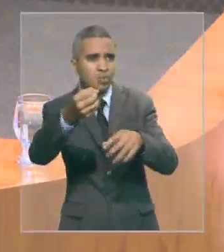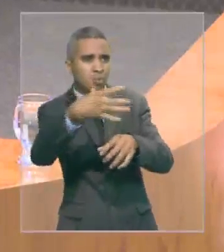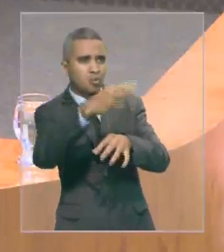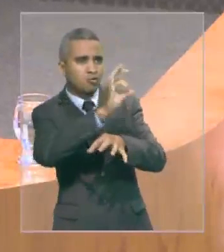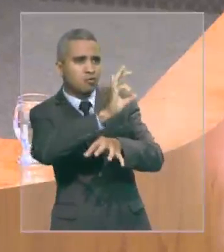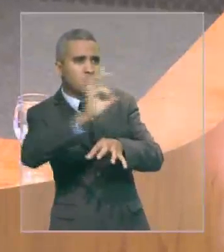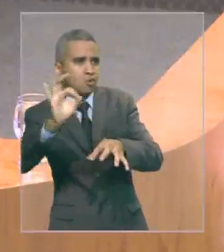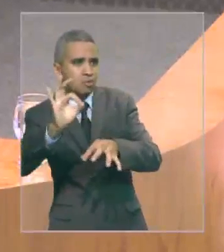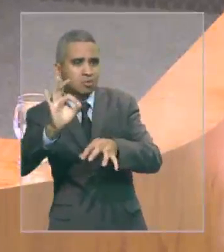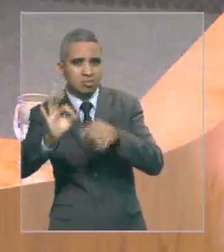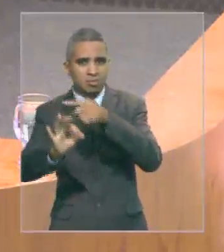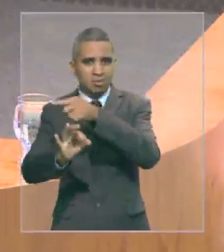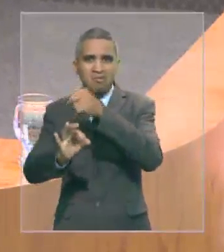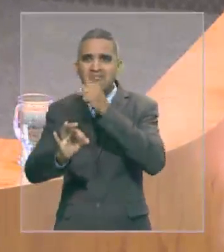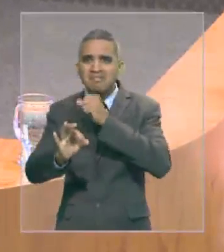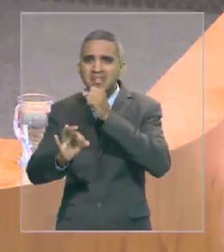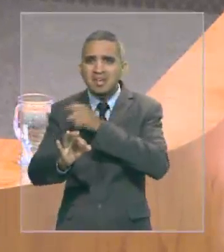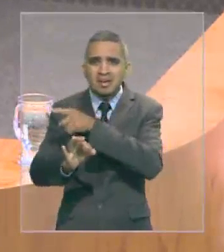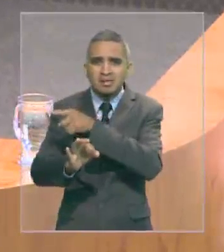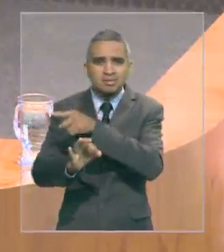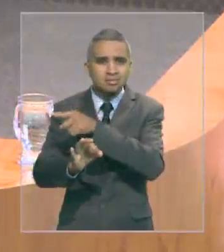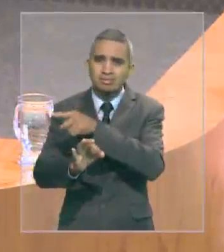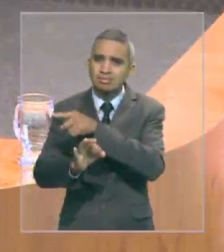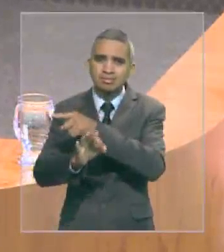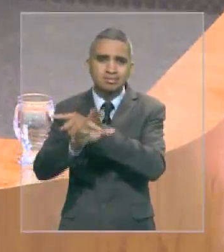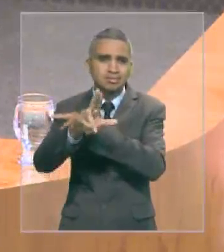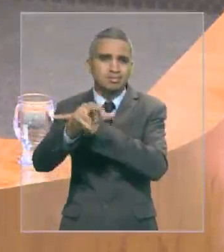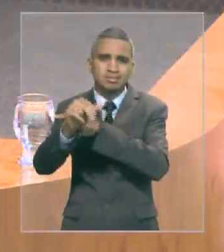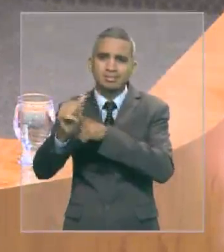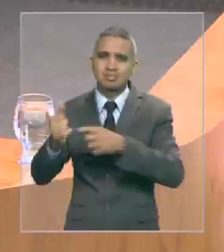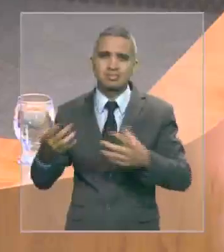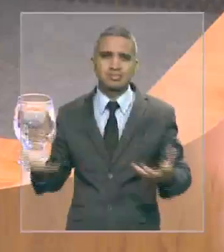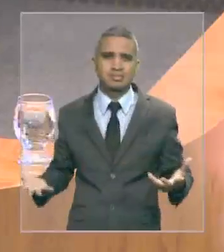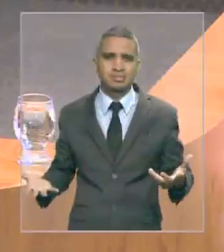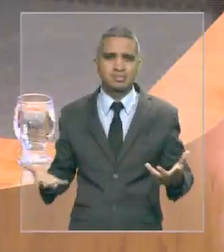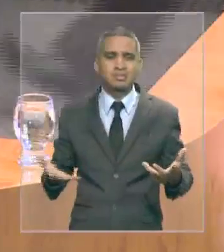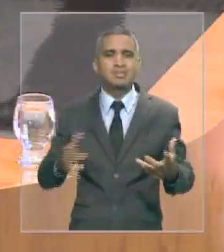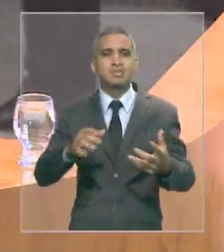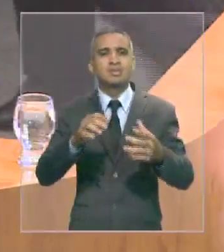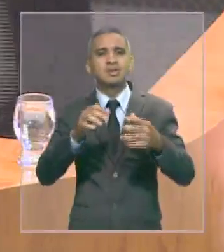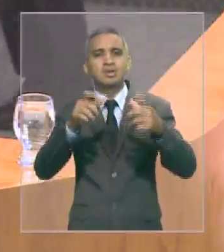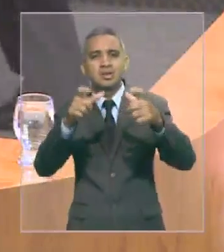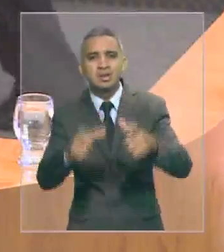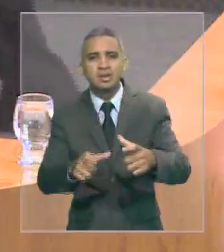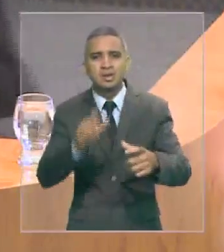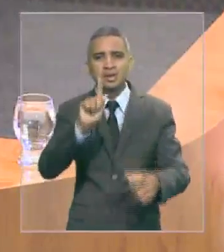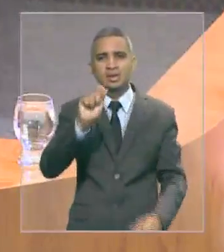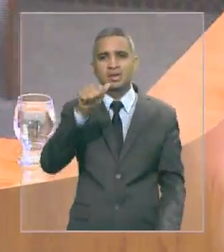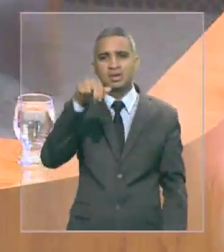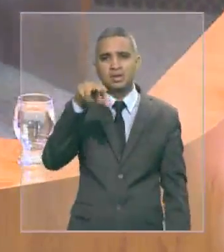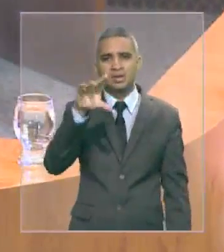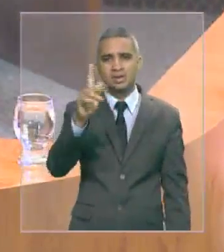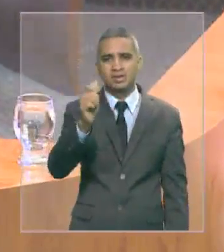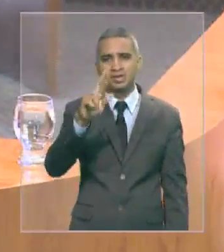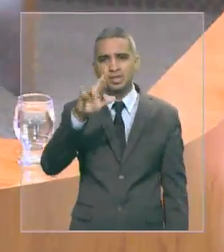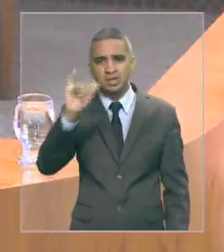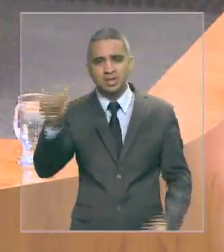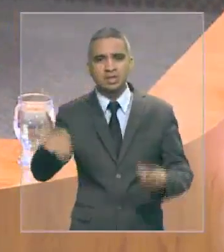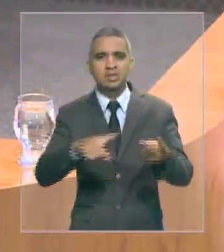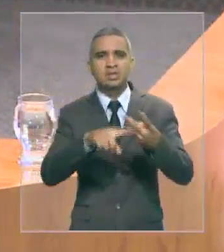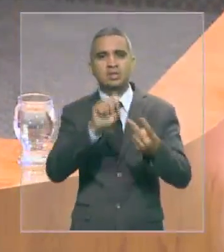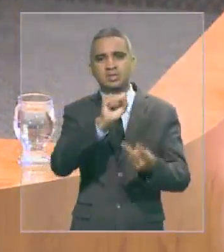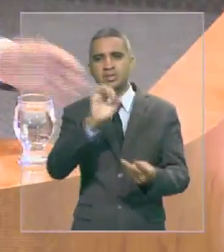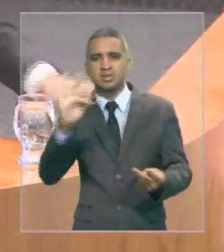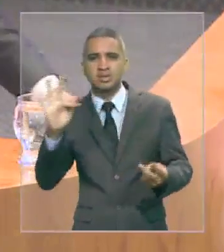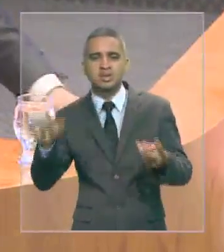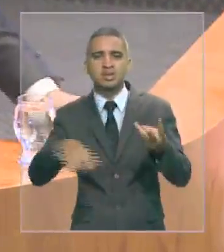velho. Estou falando do Garrancharia, do Parque Vitória, do Jardim Tropical, do São Francisco. Estou